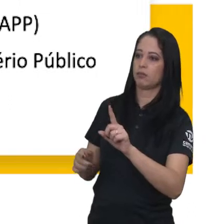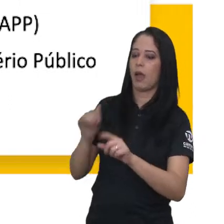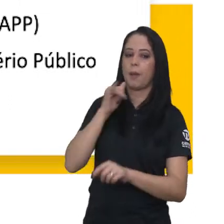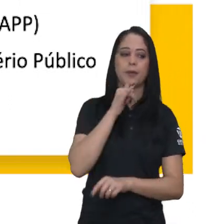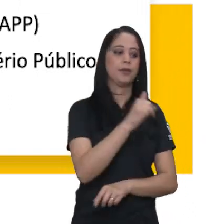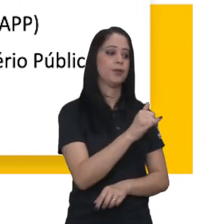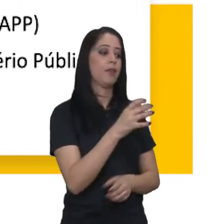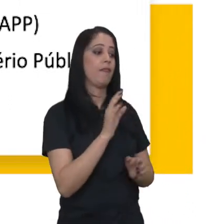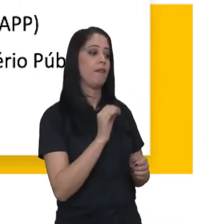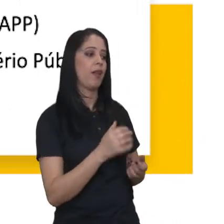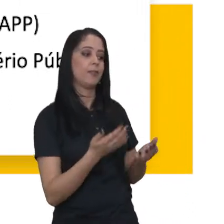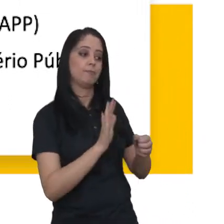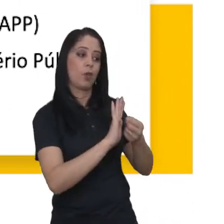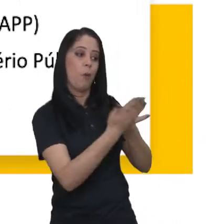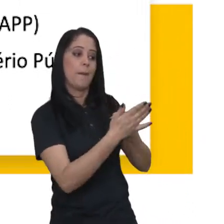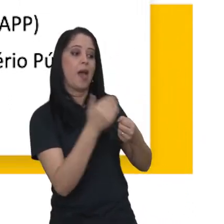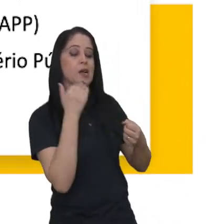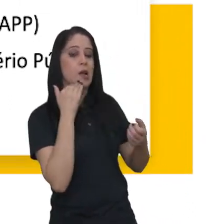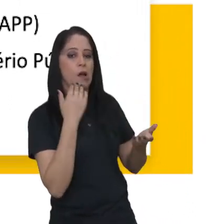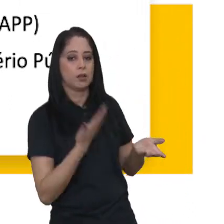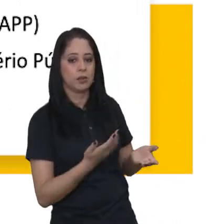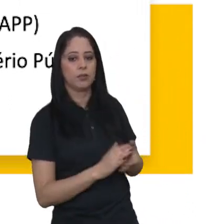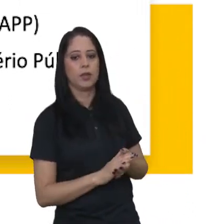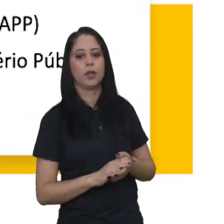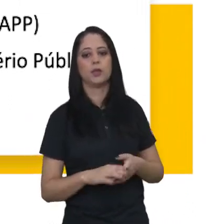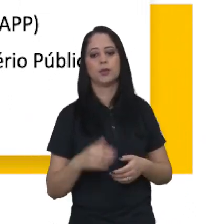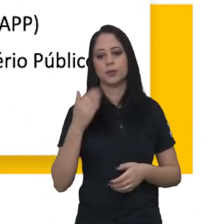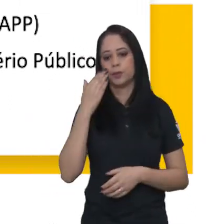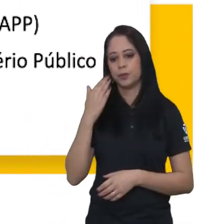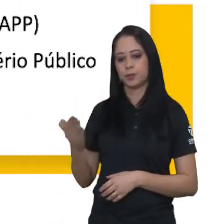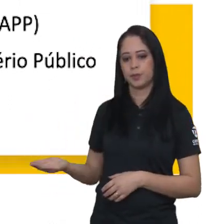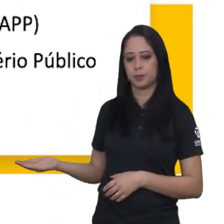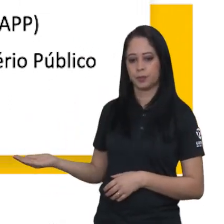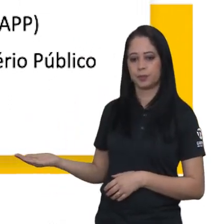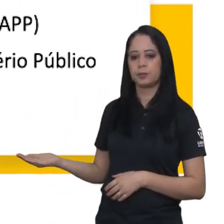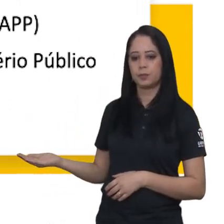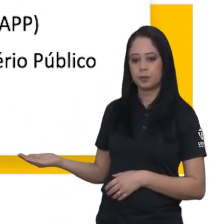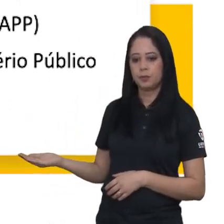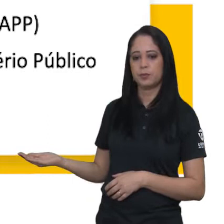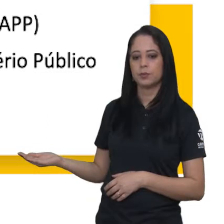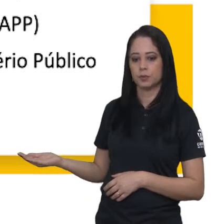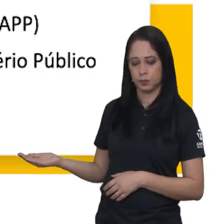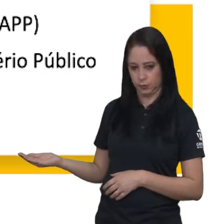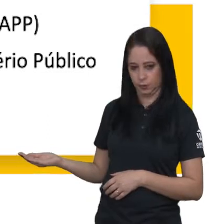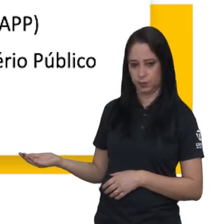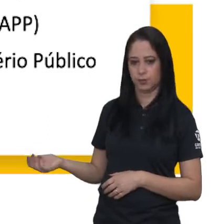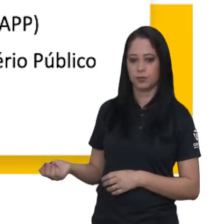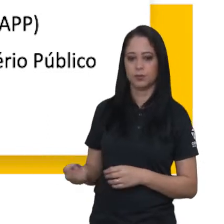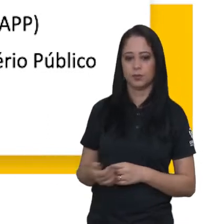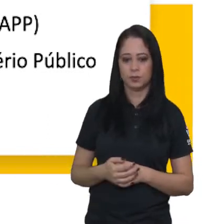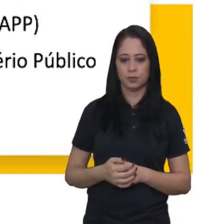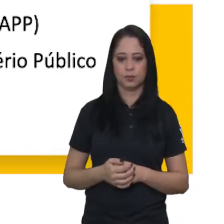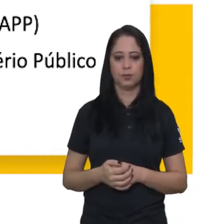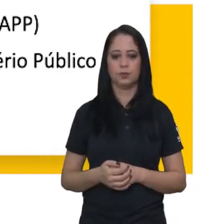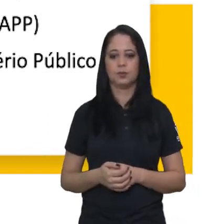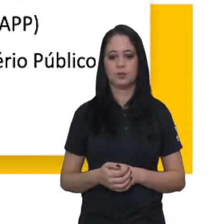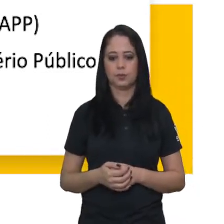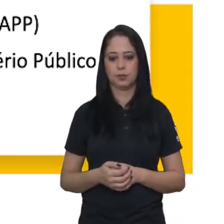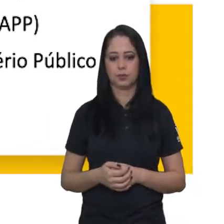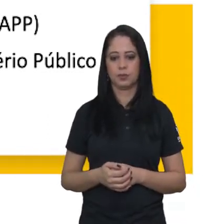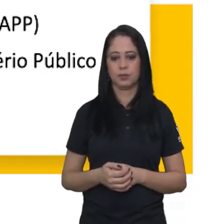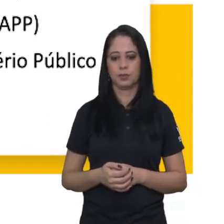Áreas de risco e inundação, áreas de risco de escorregamento, áreas de proteção ambiental, áreas de proteção